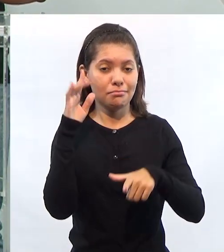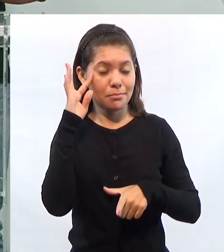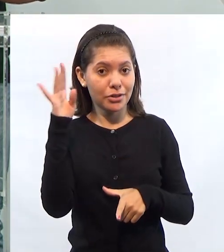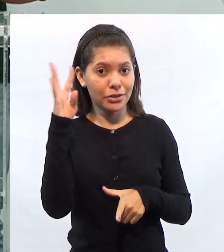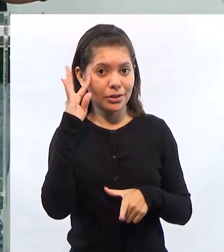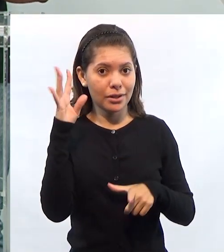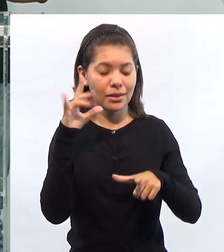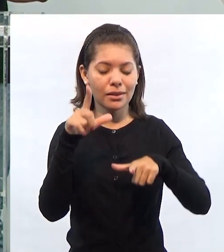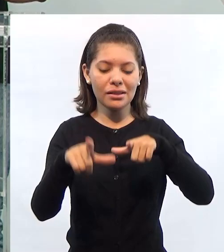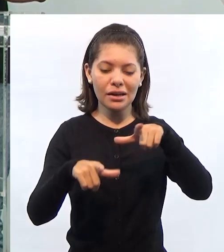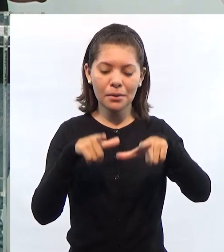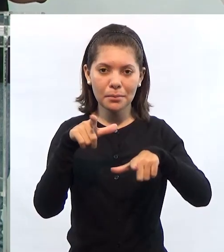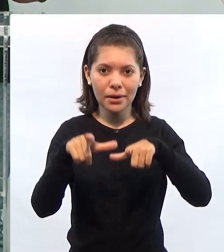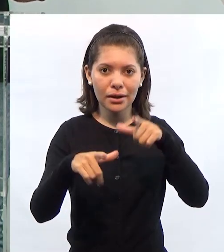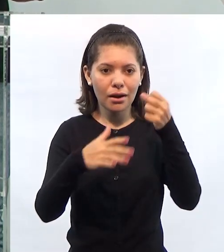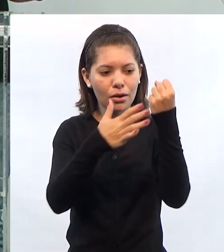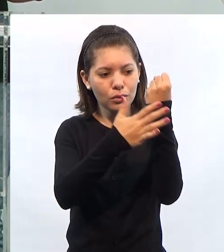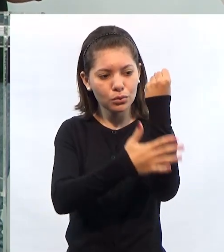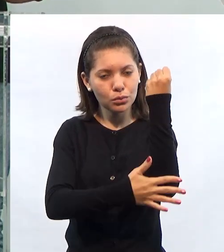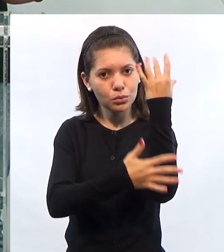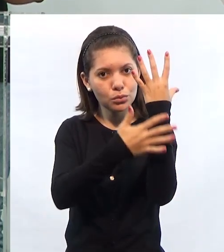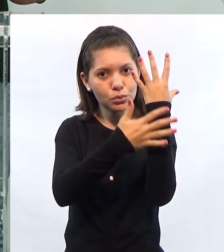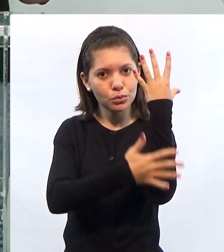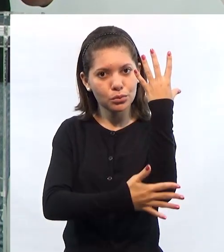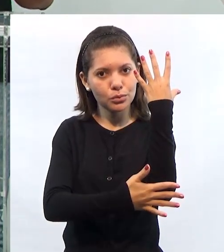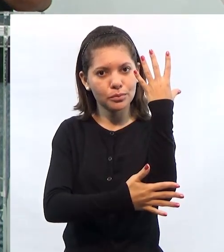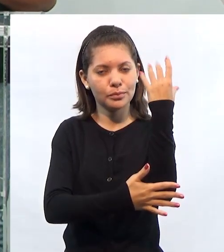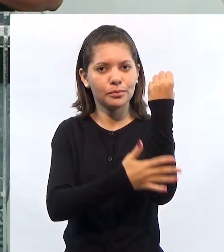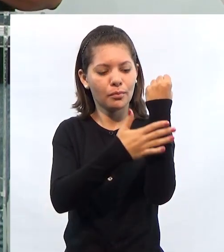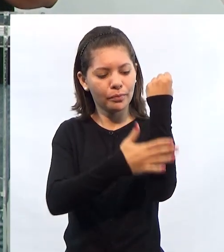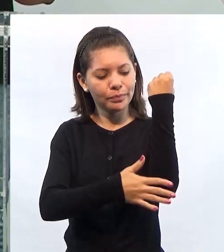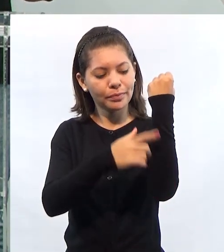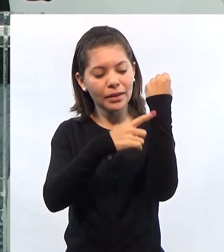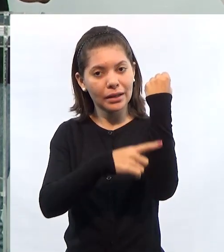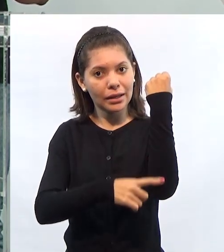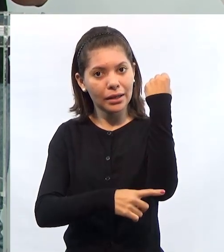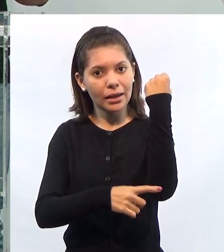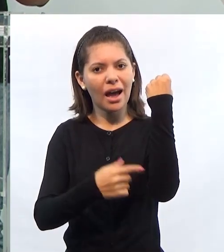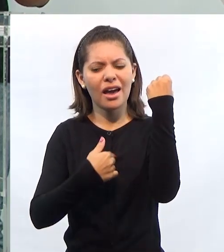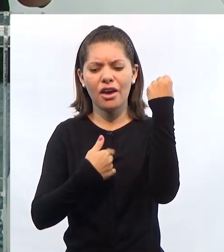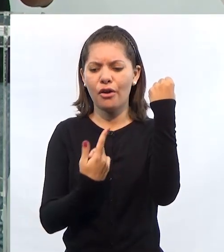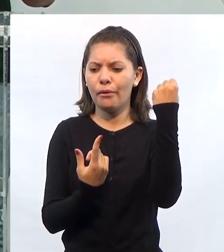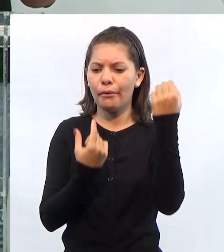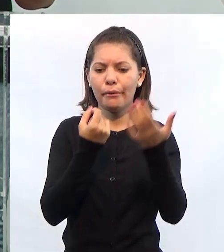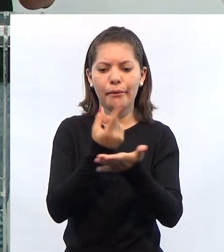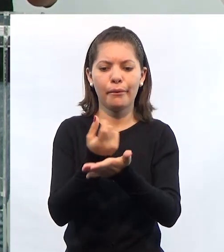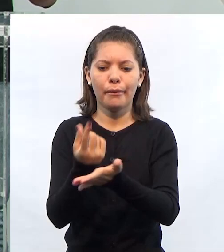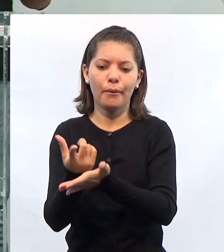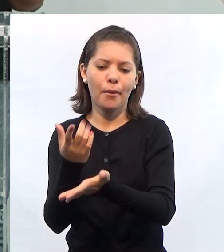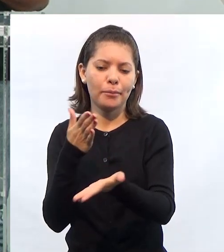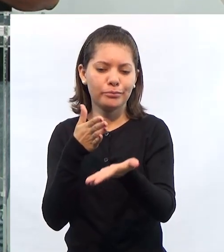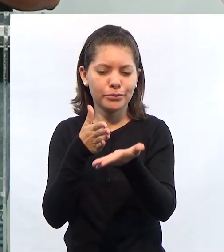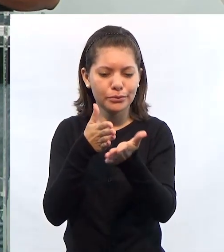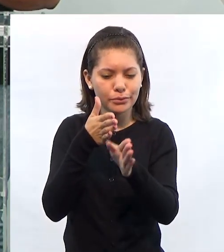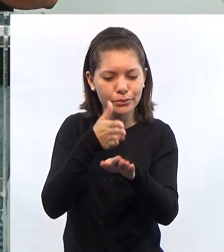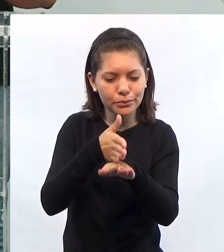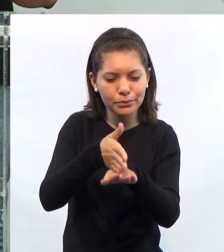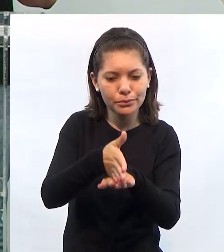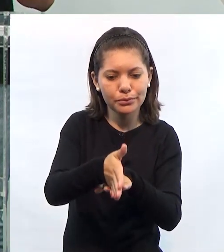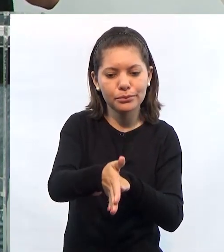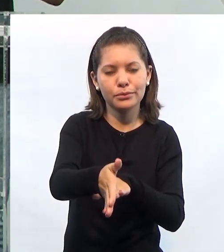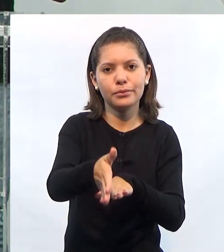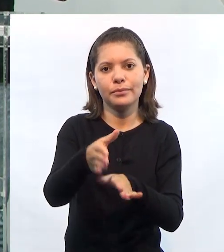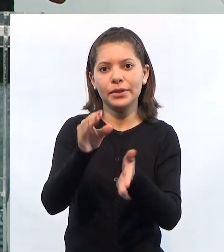trabalha em uma indústria madeireira, a matéria-prima pode ser as toras. Eu compro toras, serro e entrego madeira serrada.